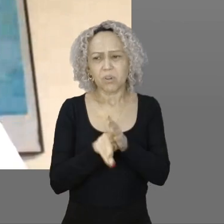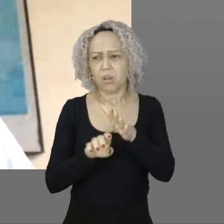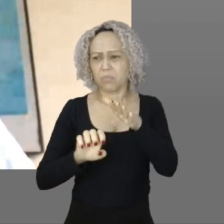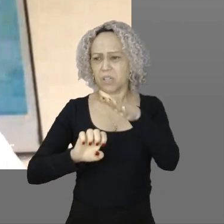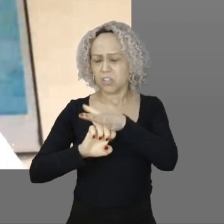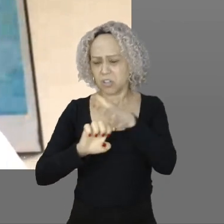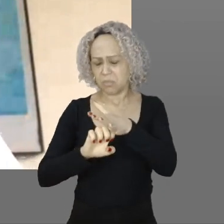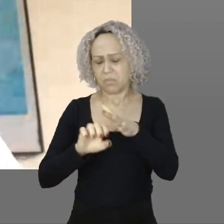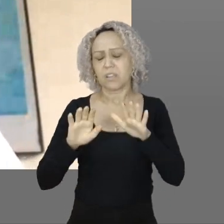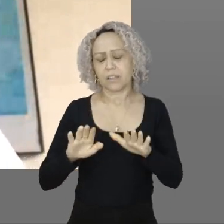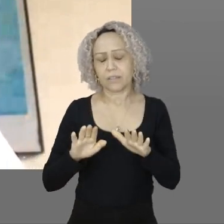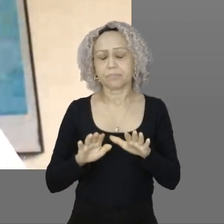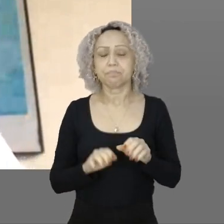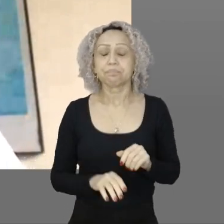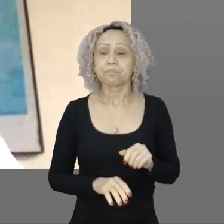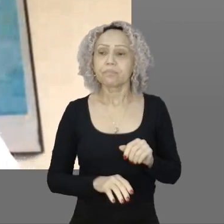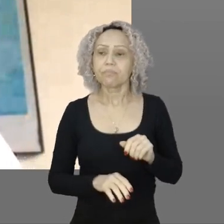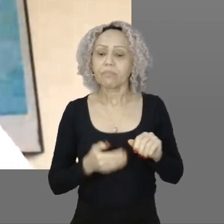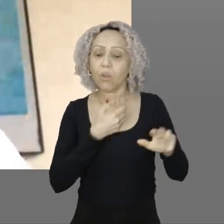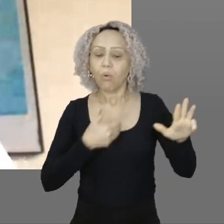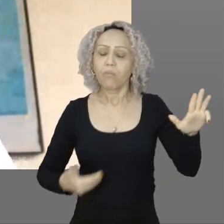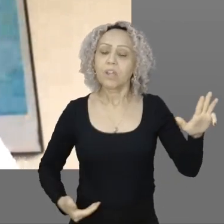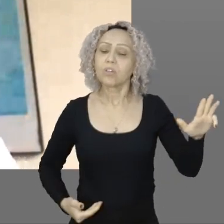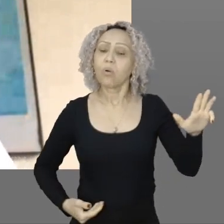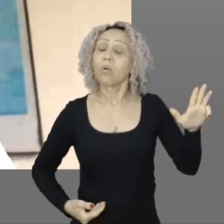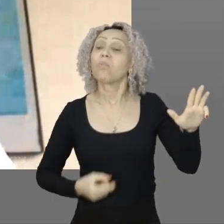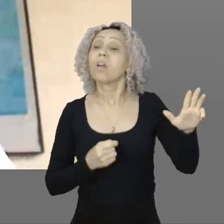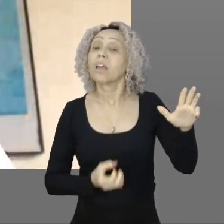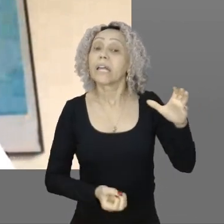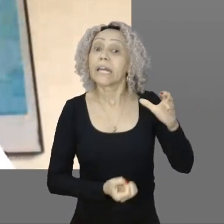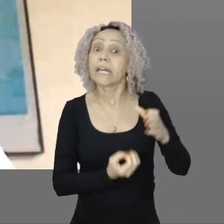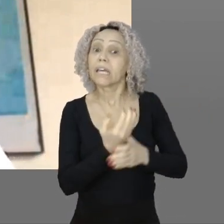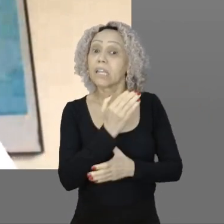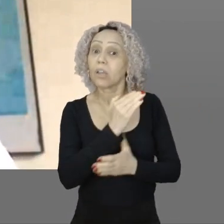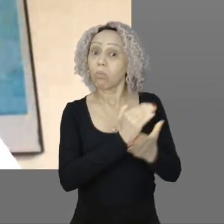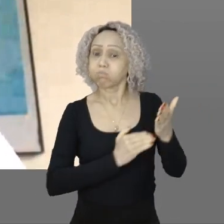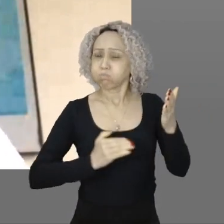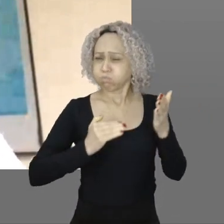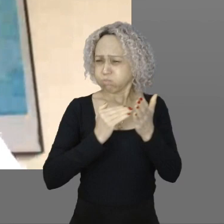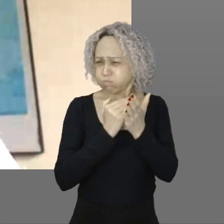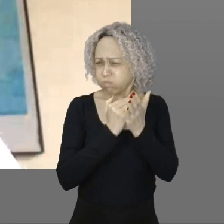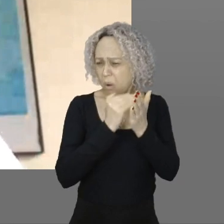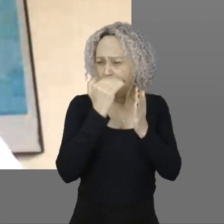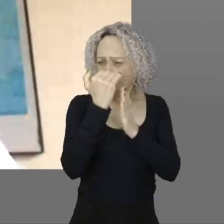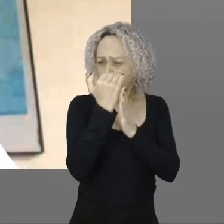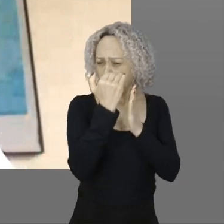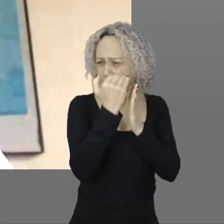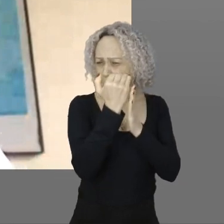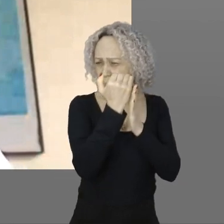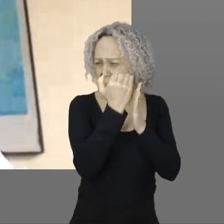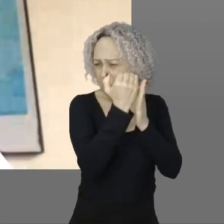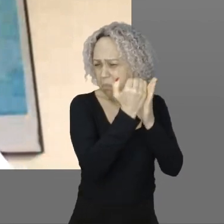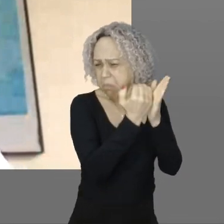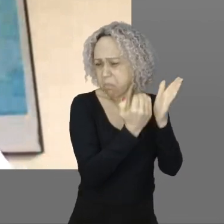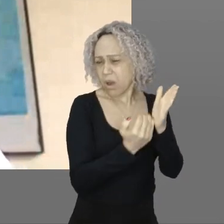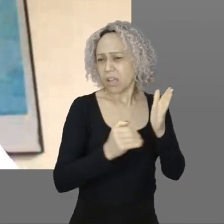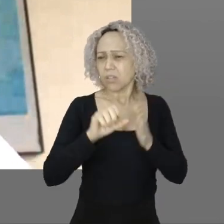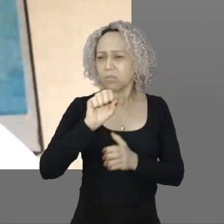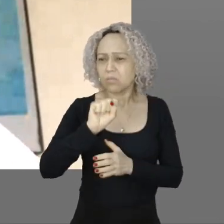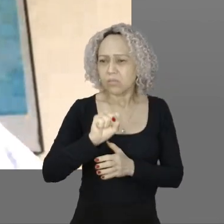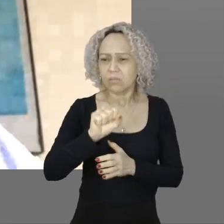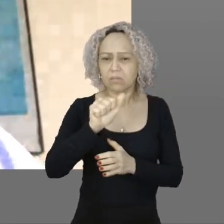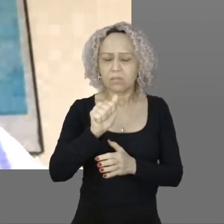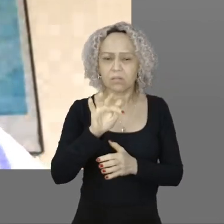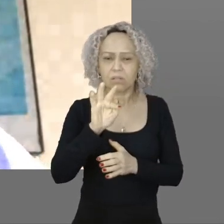governo lança o maior plano safra da história do Brasil. O ministro Paulo Teixeira vem conduzindo no Ministério do